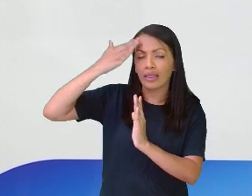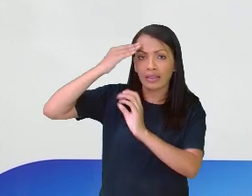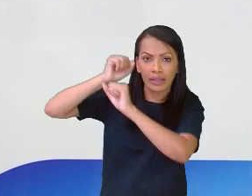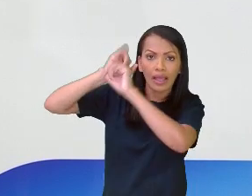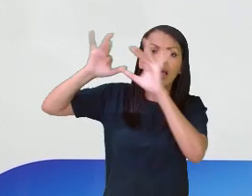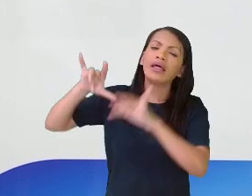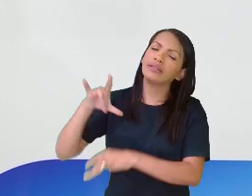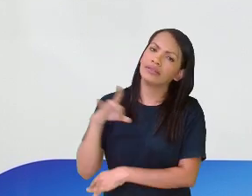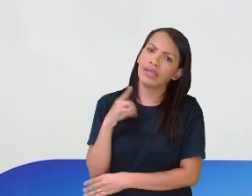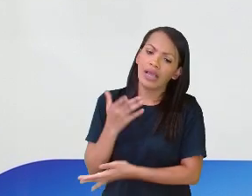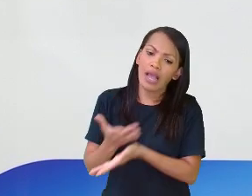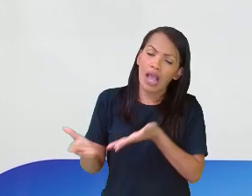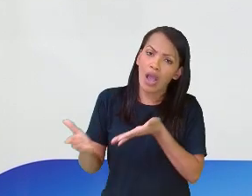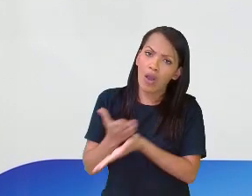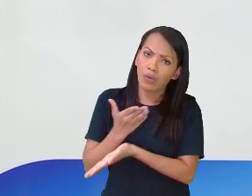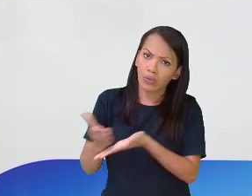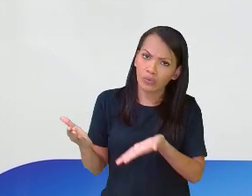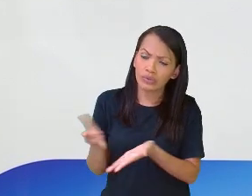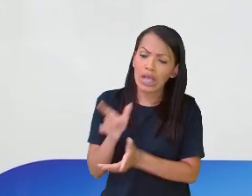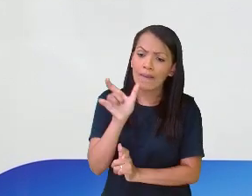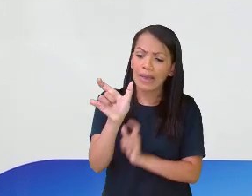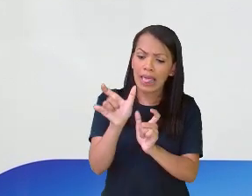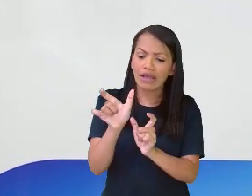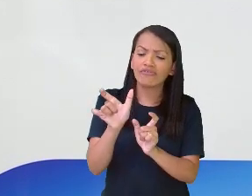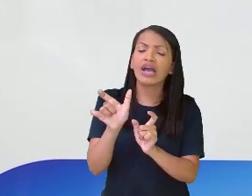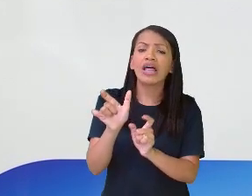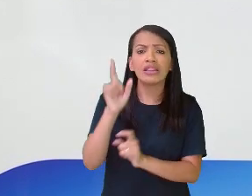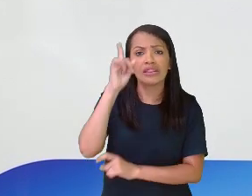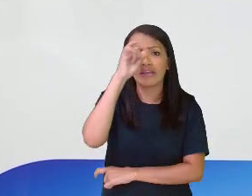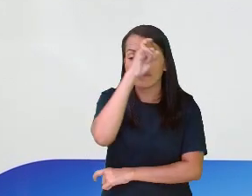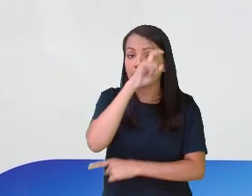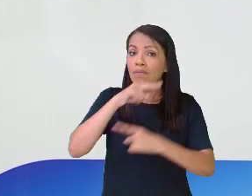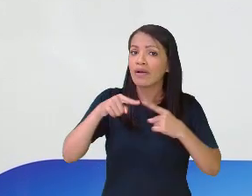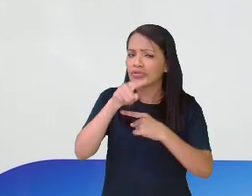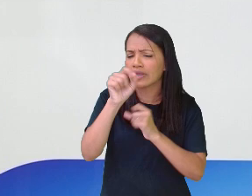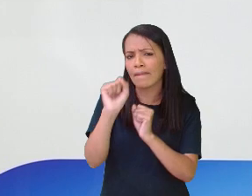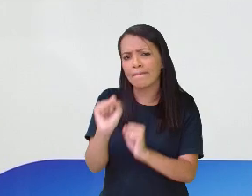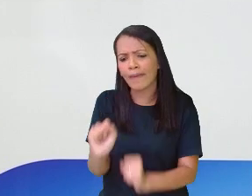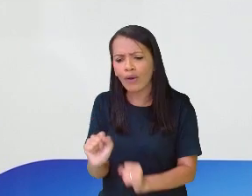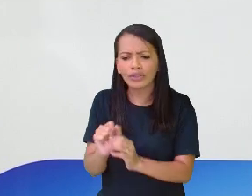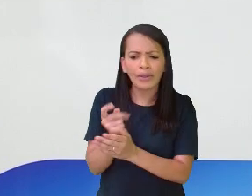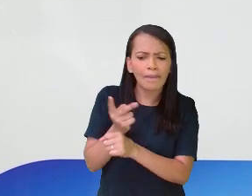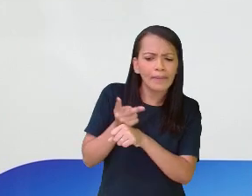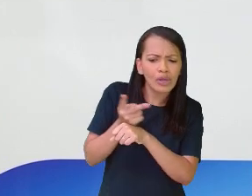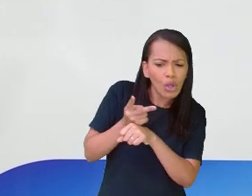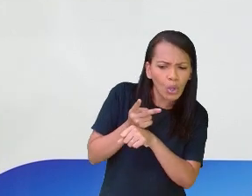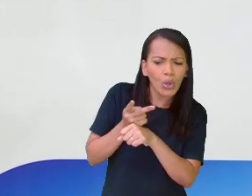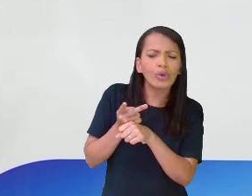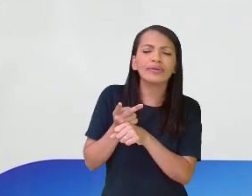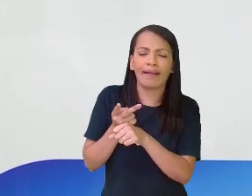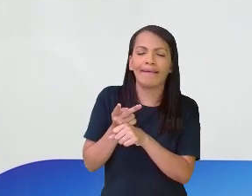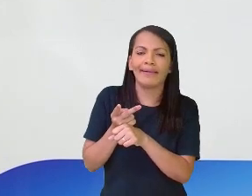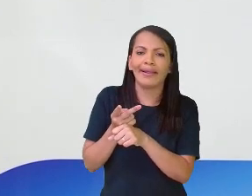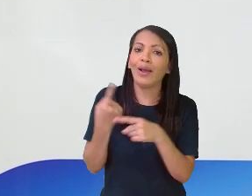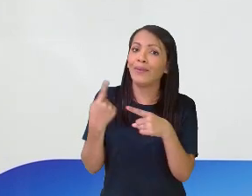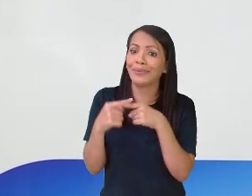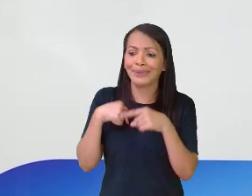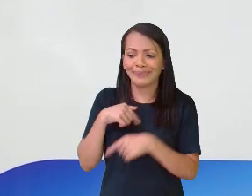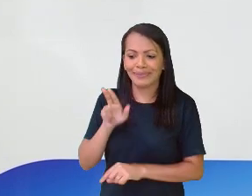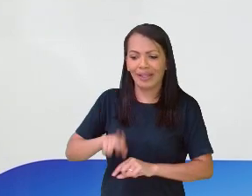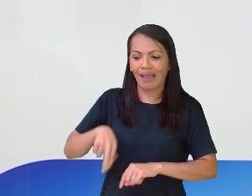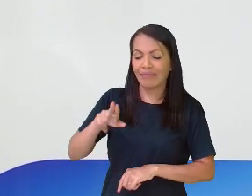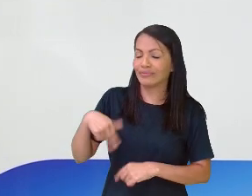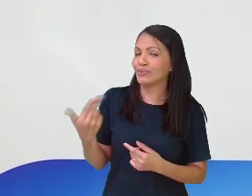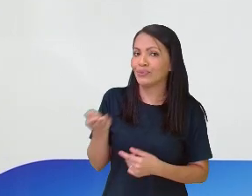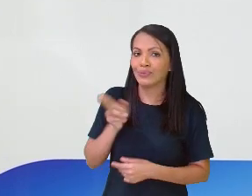algumas palavras que sejam um pouco mais difíceis, um pouco mais fora do nosso vocabulário usual, a gente sempre pode